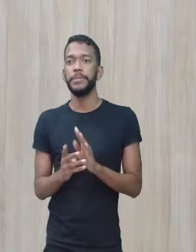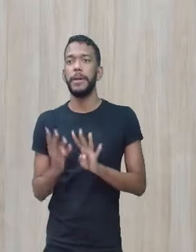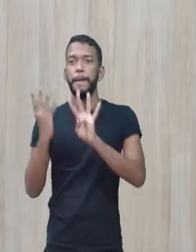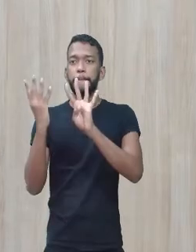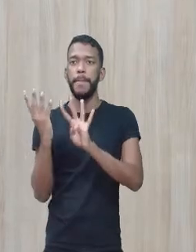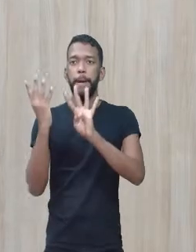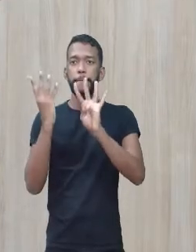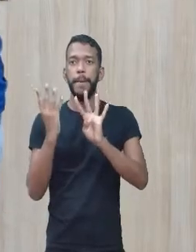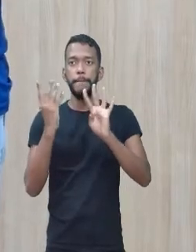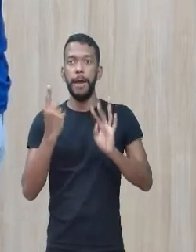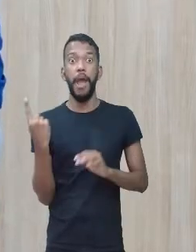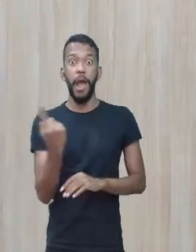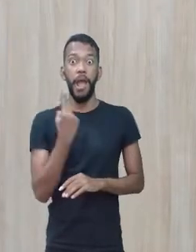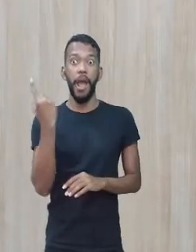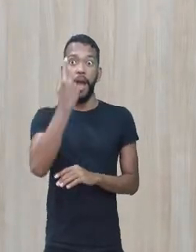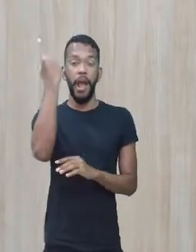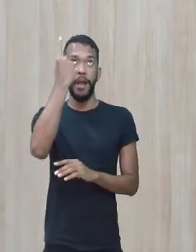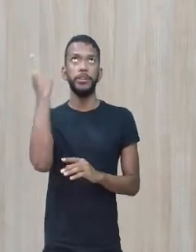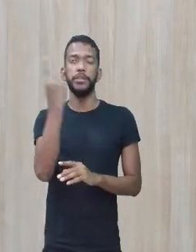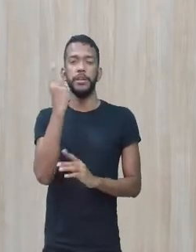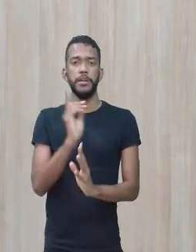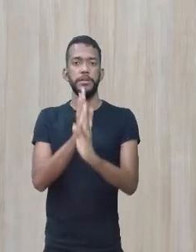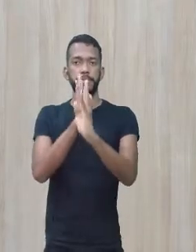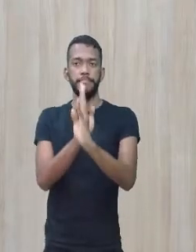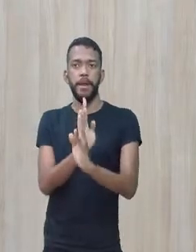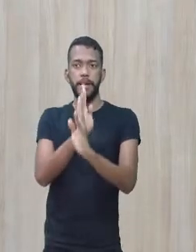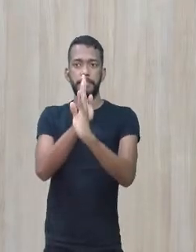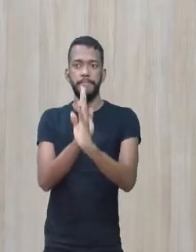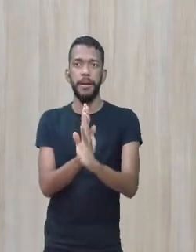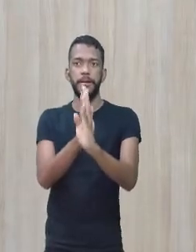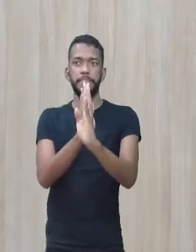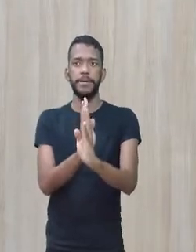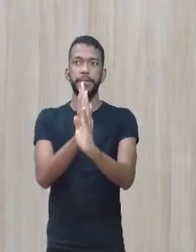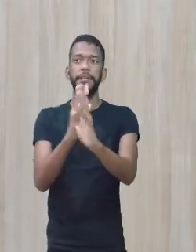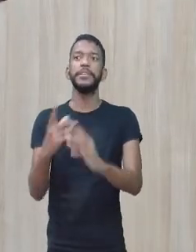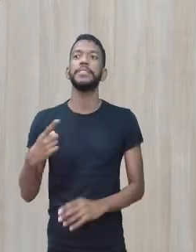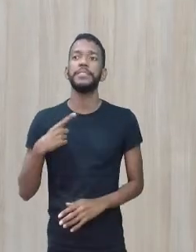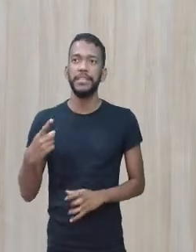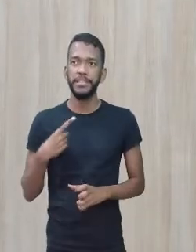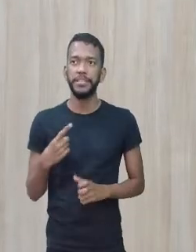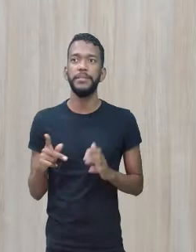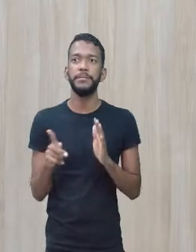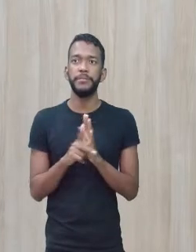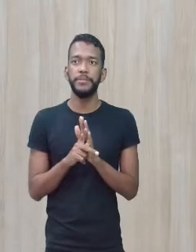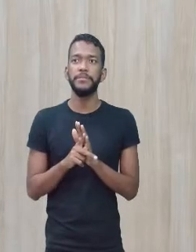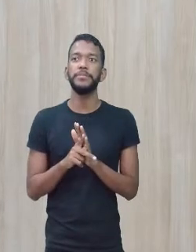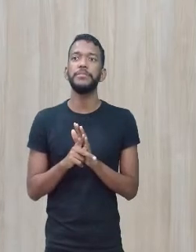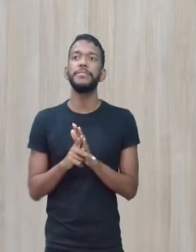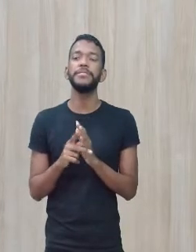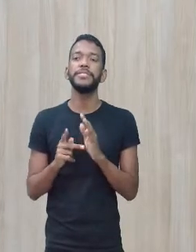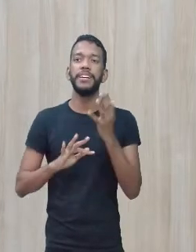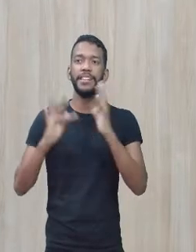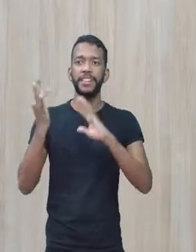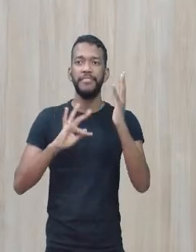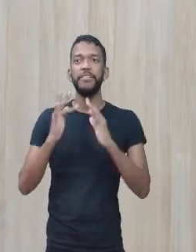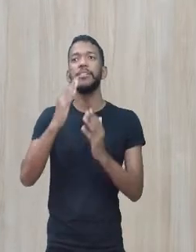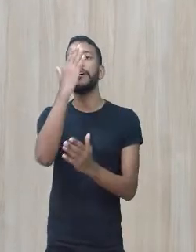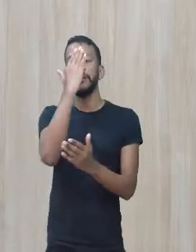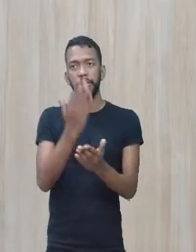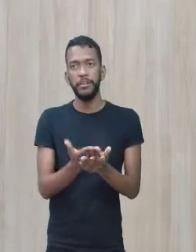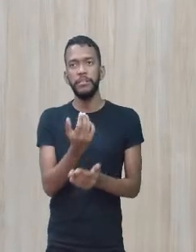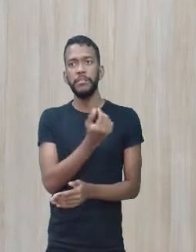de Olinda, Então, no carnaval, que inclusive acredito que muitos de vocês